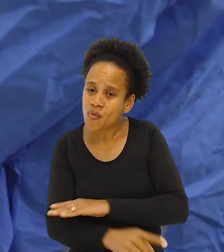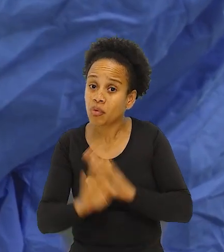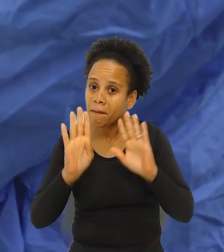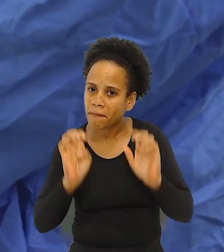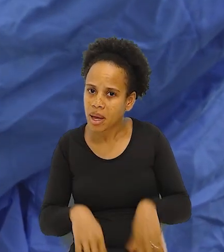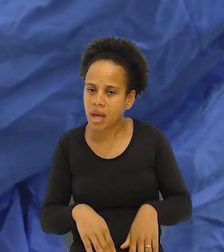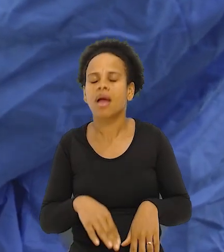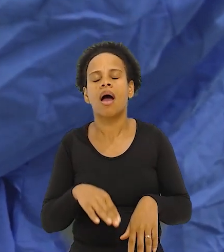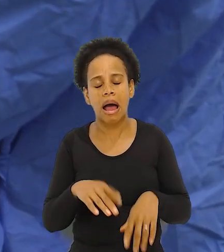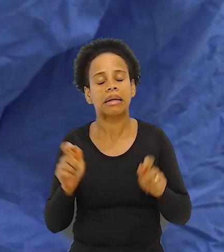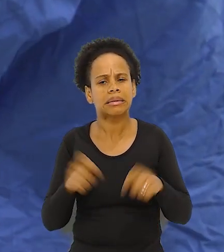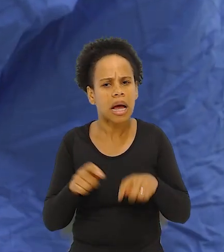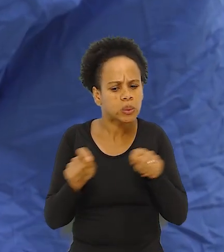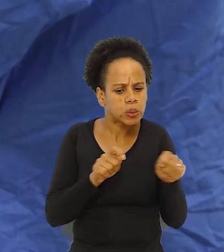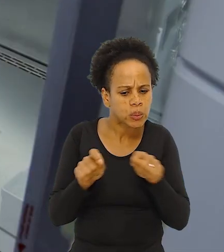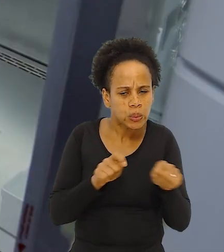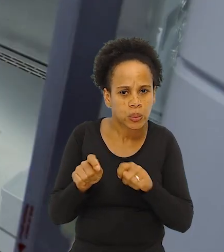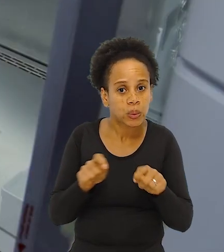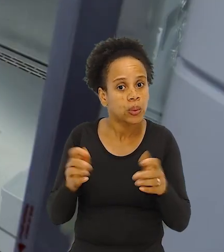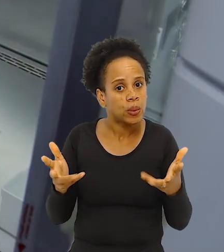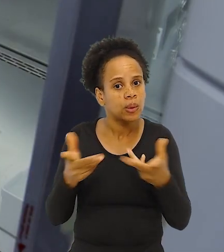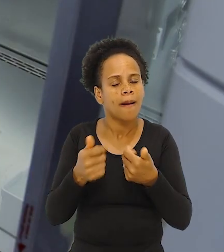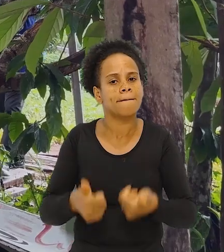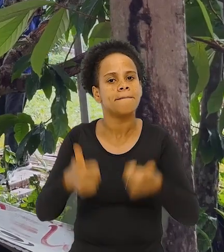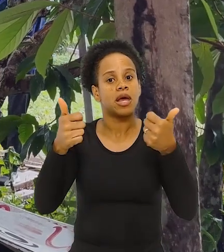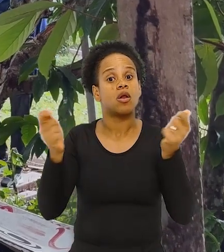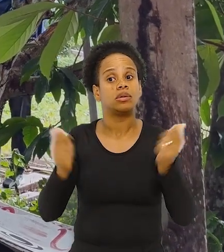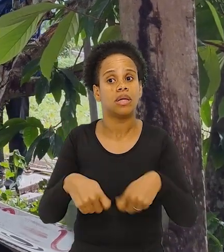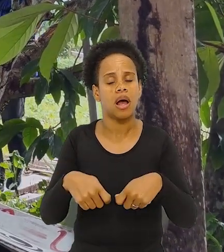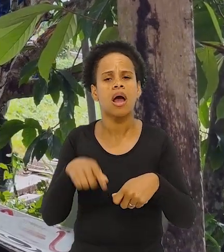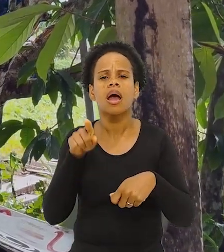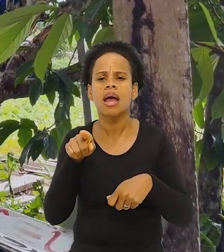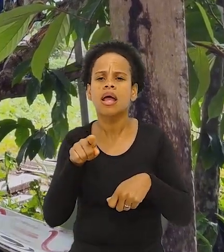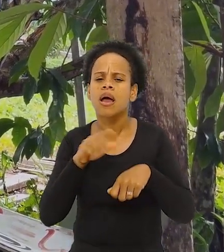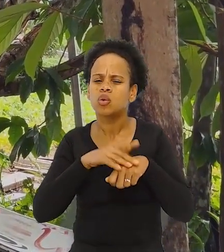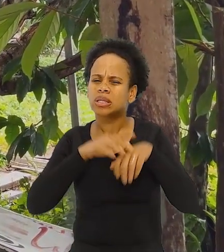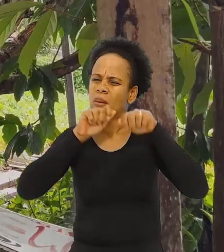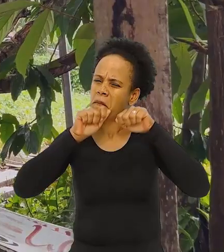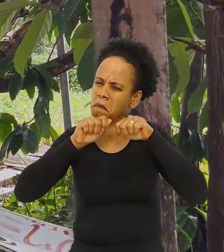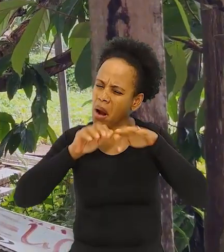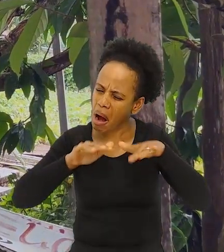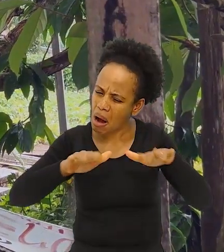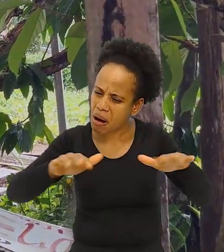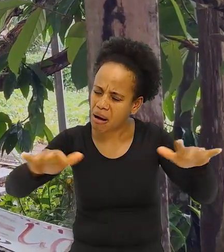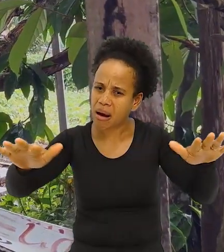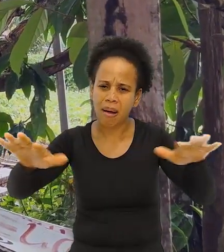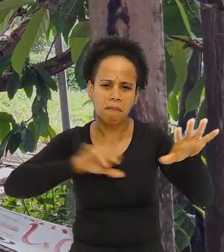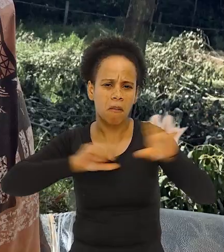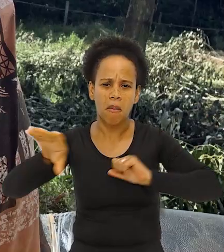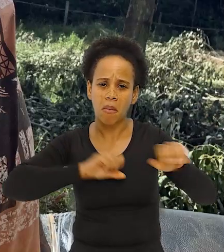de medidas de controle mais eficazes, ajudando a prevenir surtos e proteger a